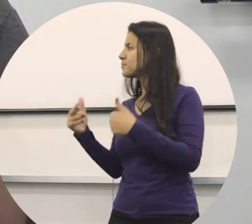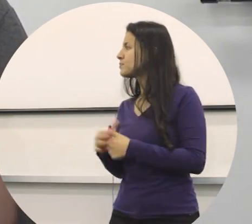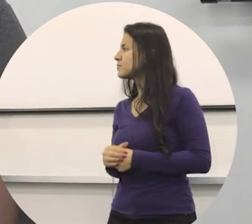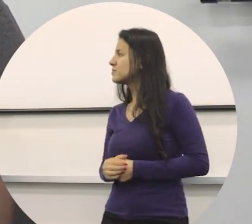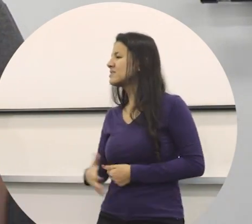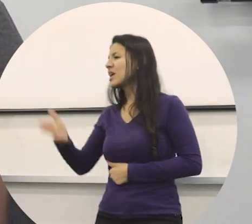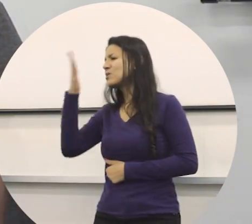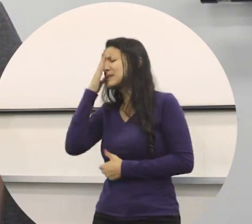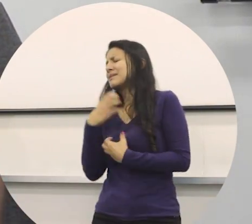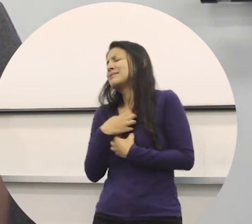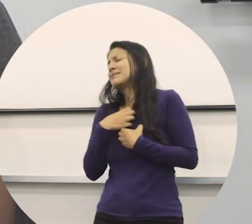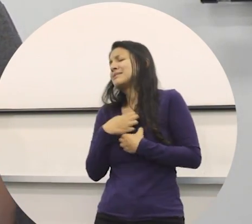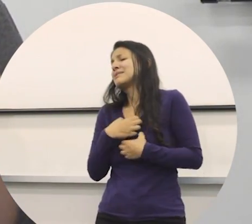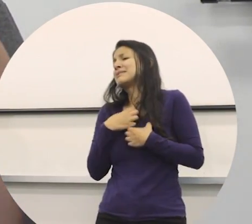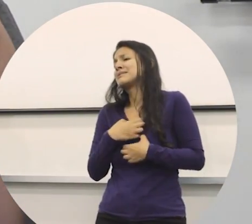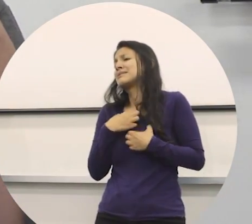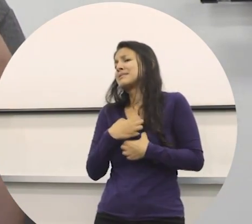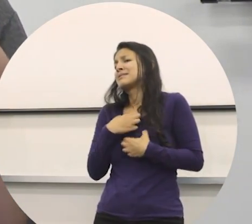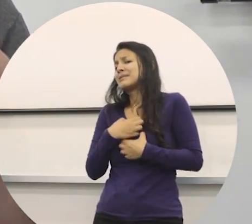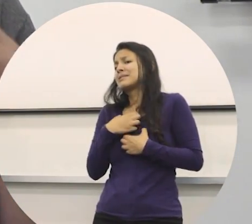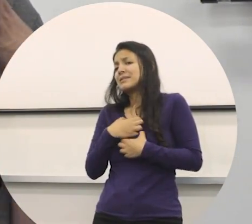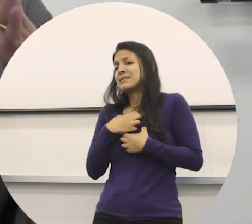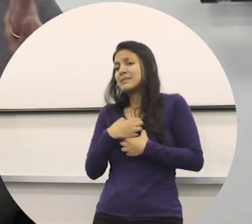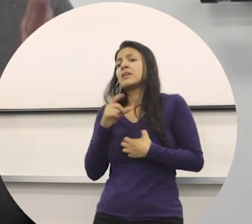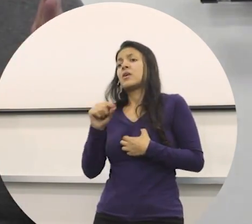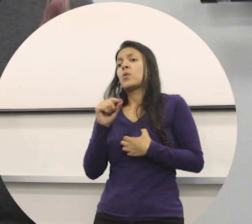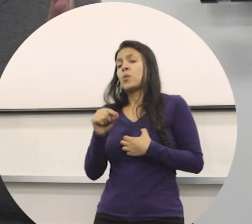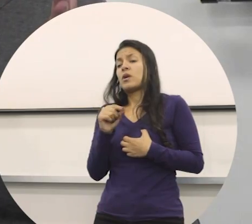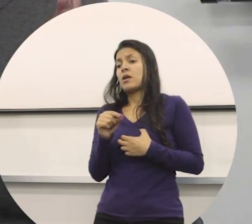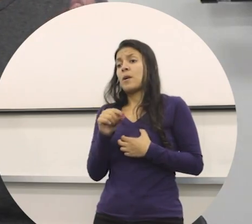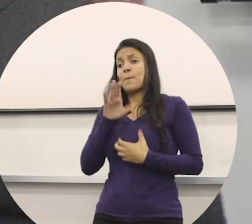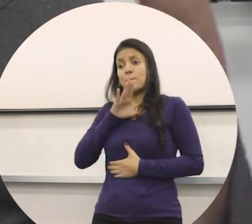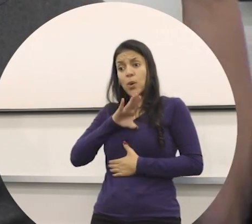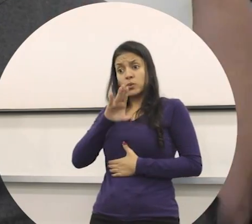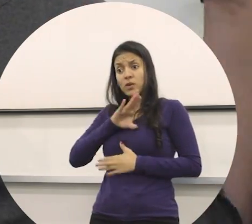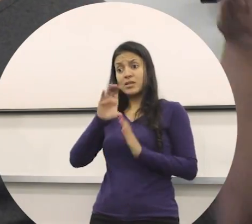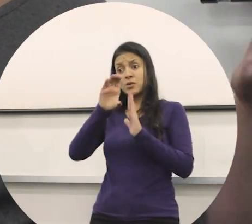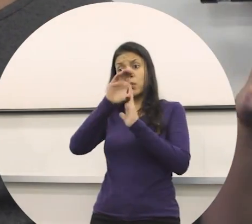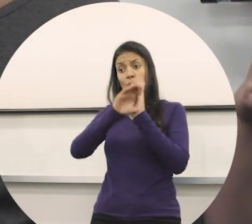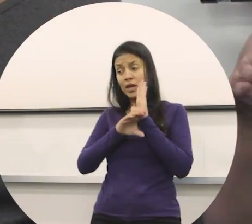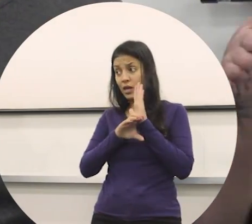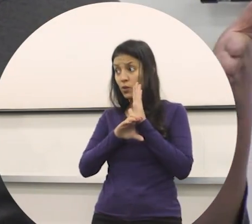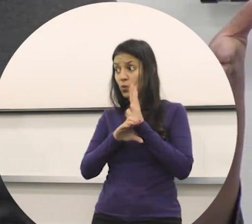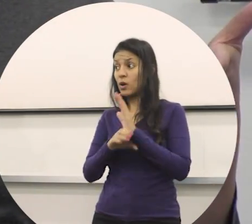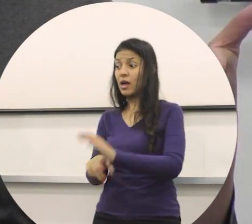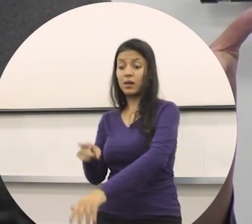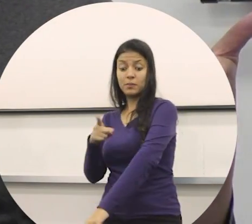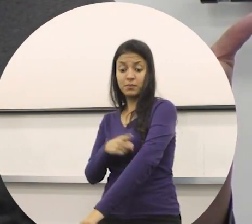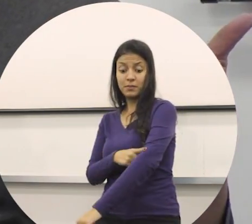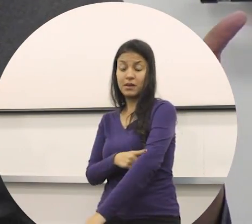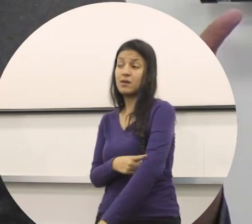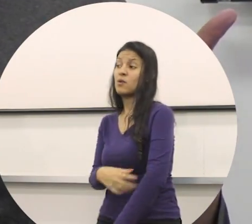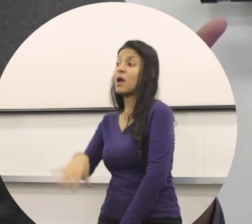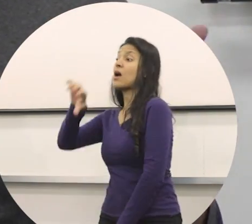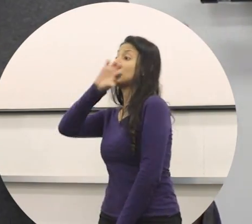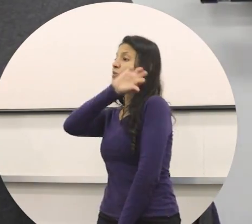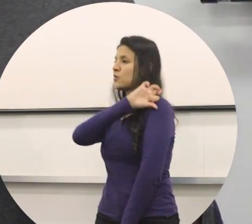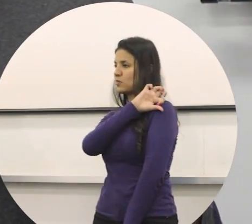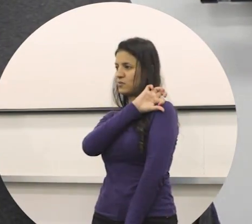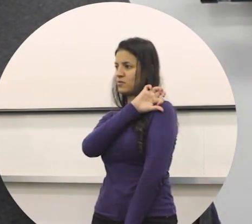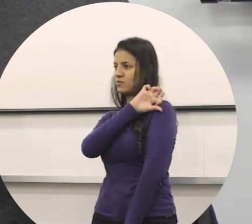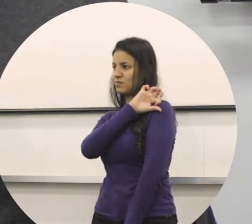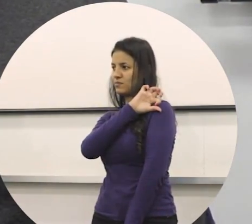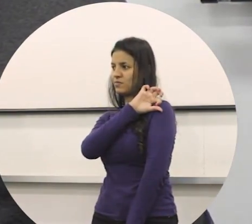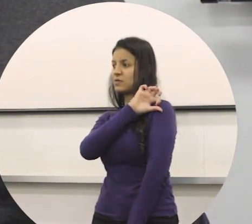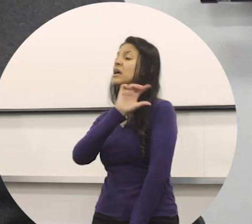sei que a gente fica ansioso, mas aqui a construção do currículo de português é do primeiro ao nono ano. Depois a